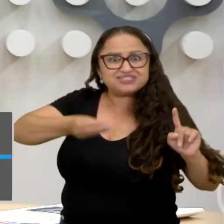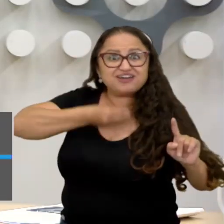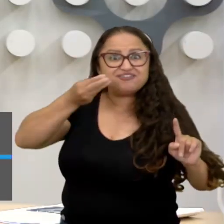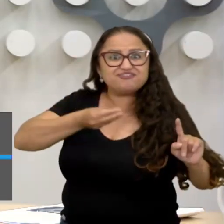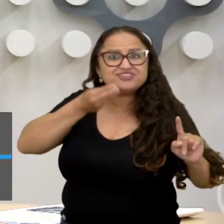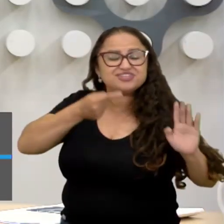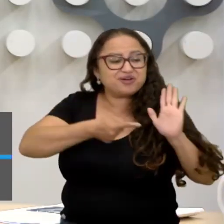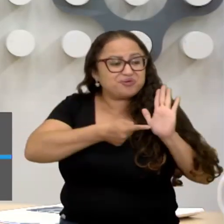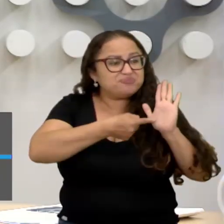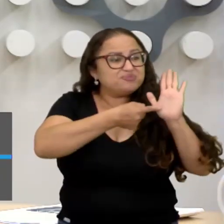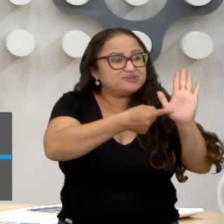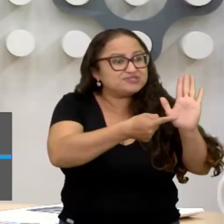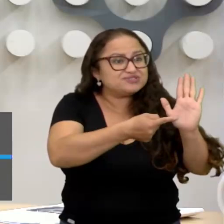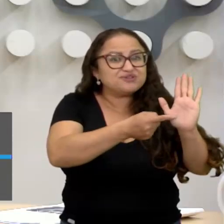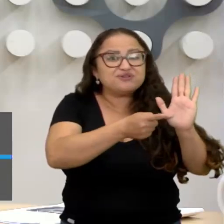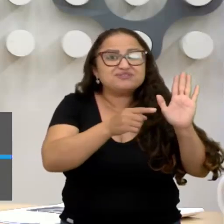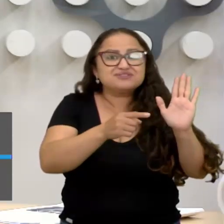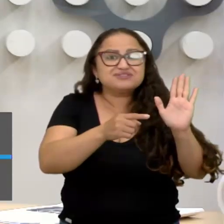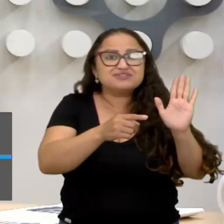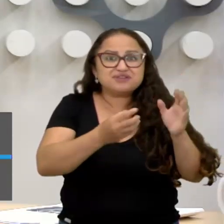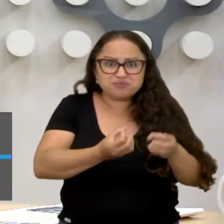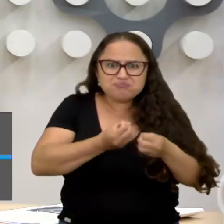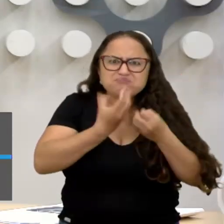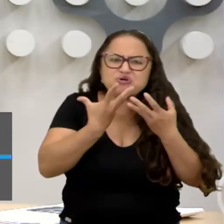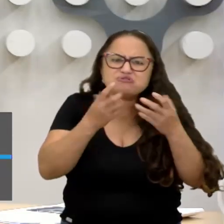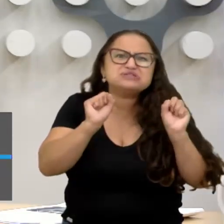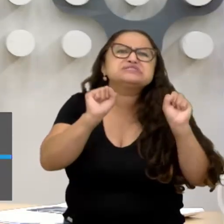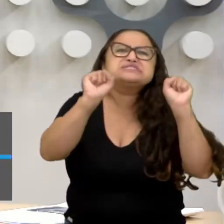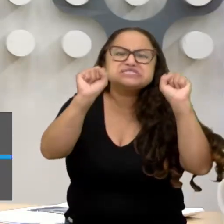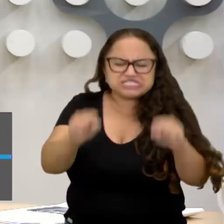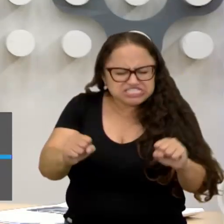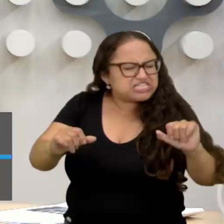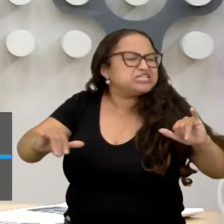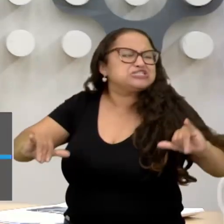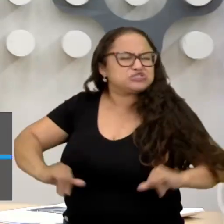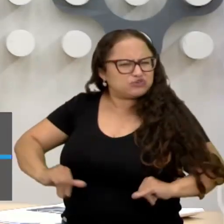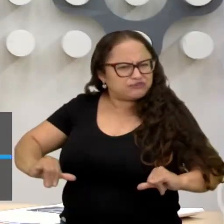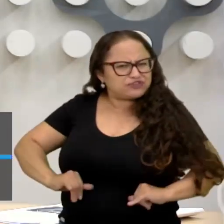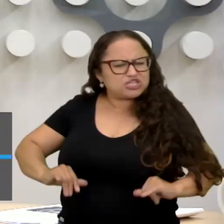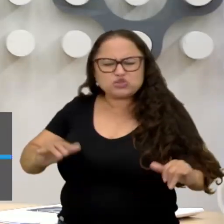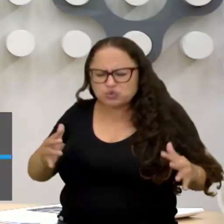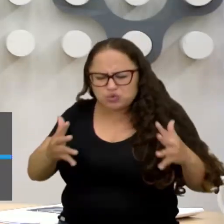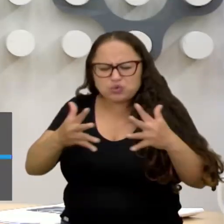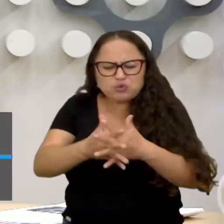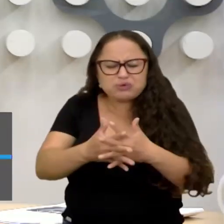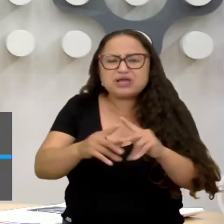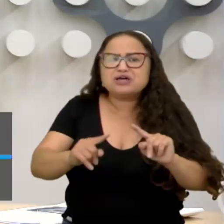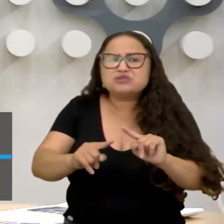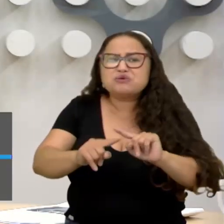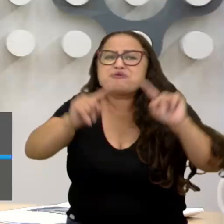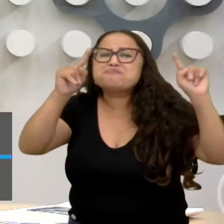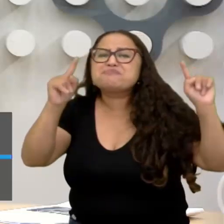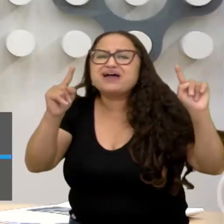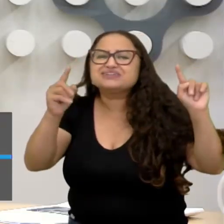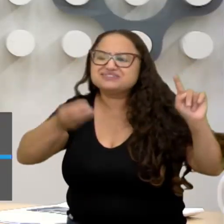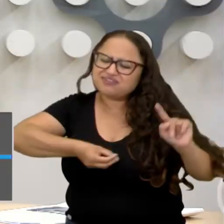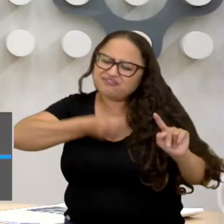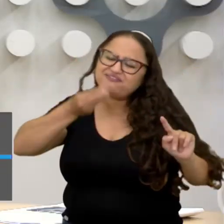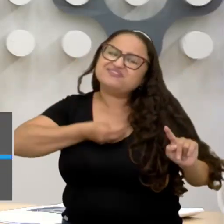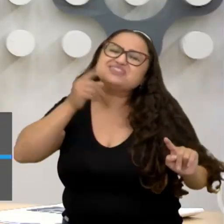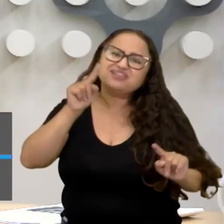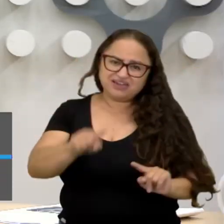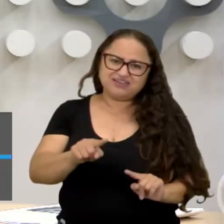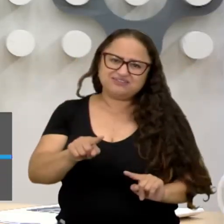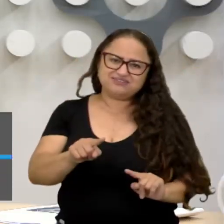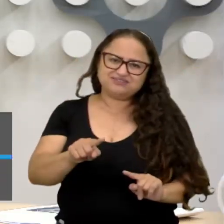dando origem a uma outra vida. Sim, que vai ser severino, que vai ser complicado, mas que é vida. E vale a pena ser